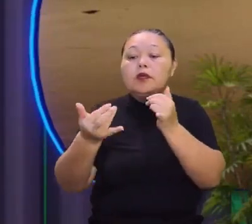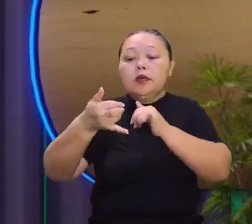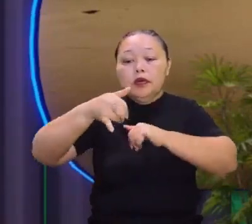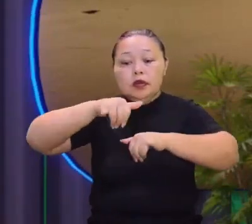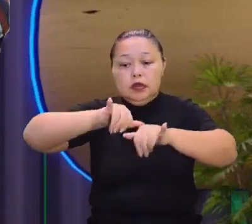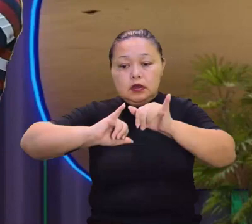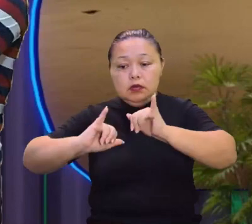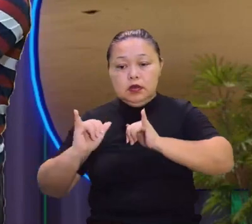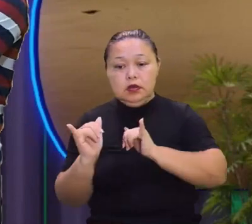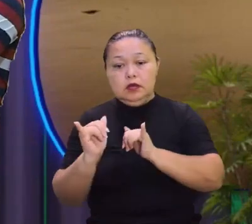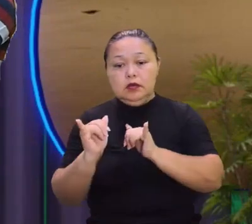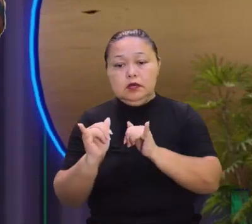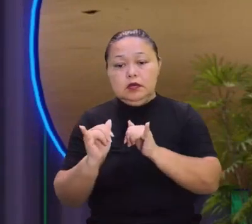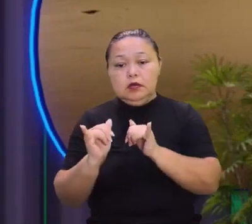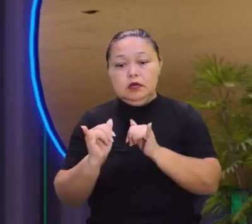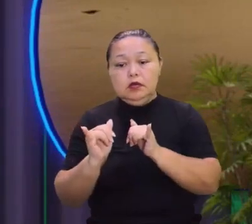temperismo